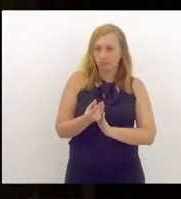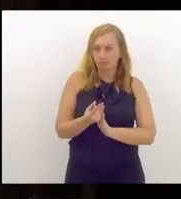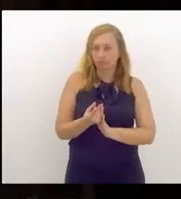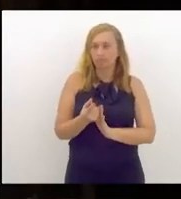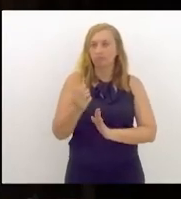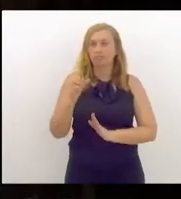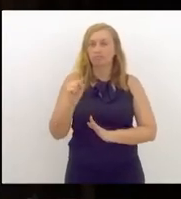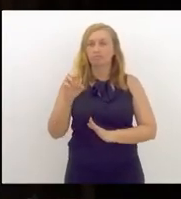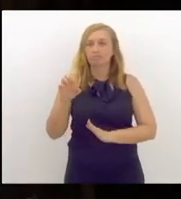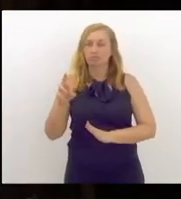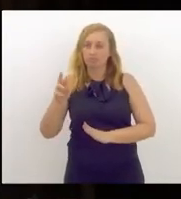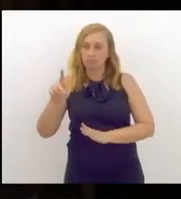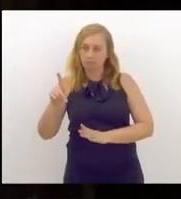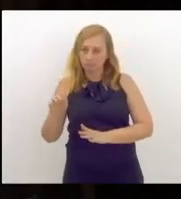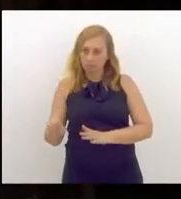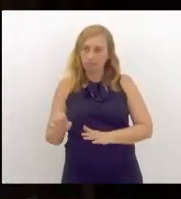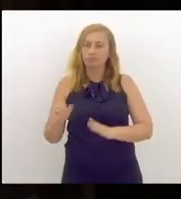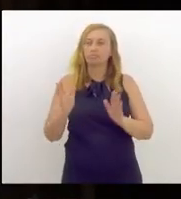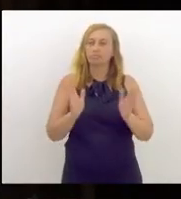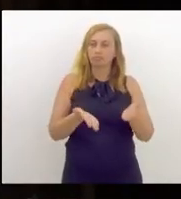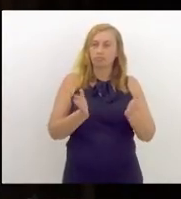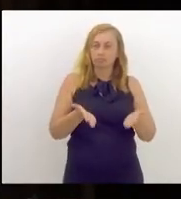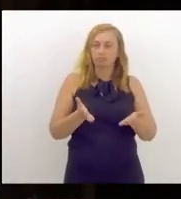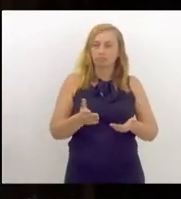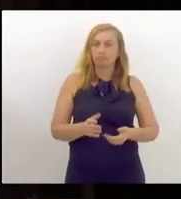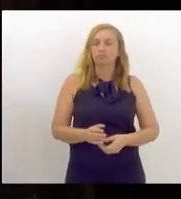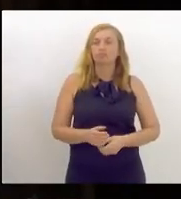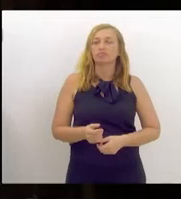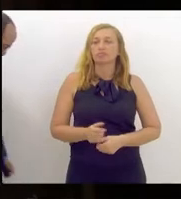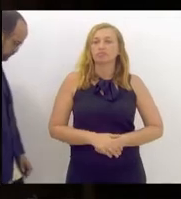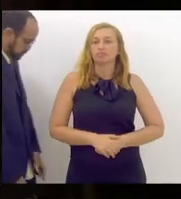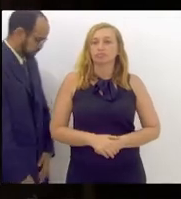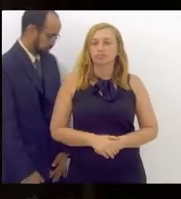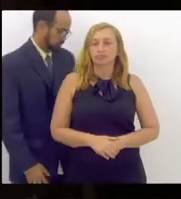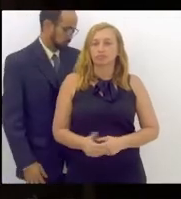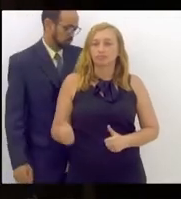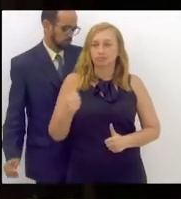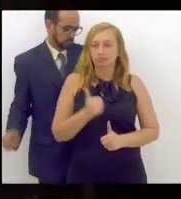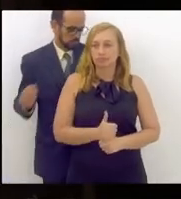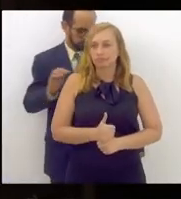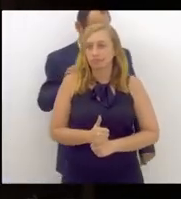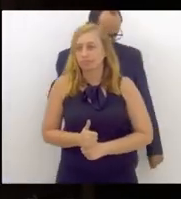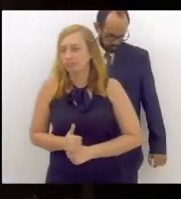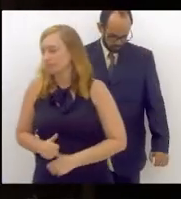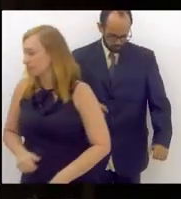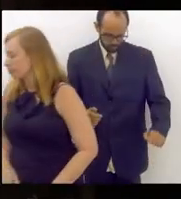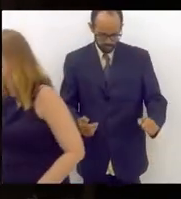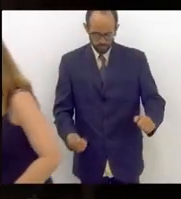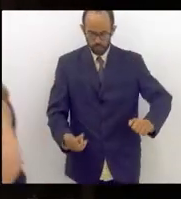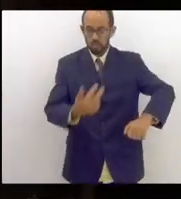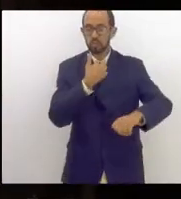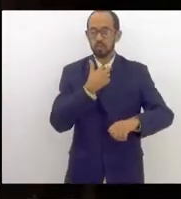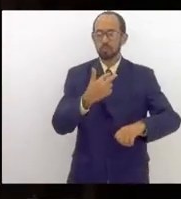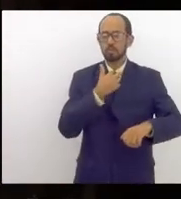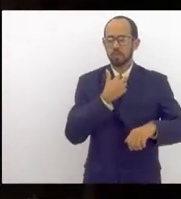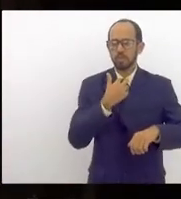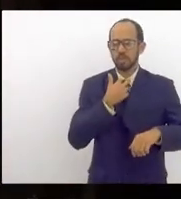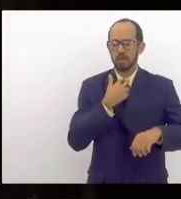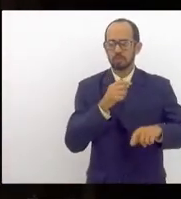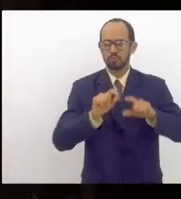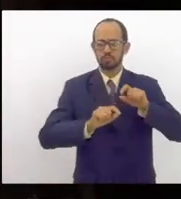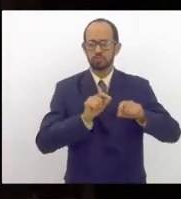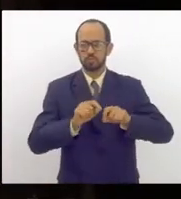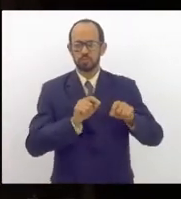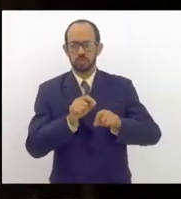nosso sicredes que hoje já estão a quinta maior instituição financeira desse país a gente não pode penalizar aqueles que também quer ter o direito ao trabalho